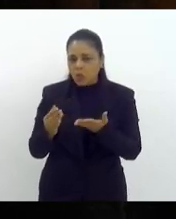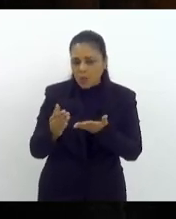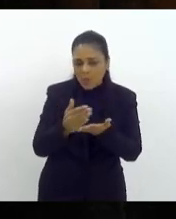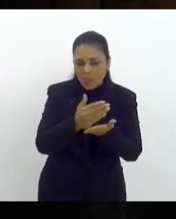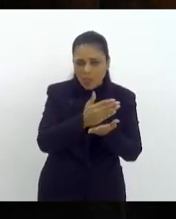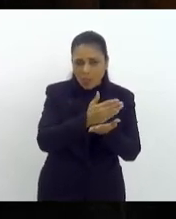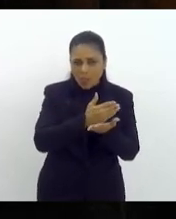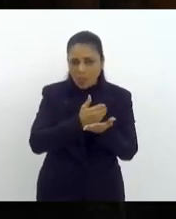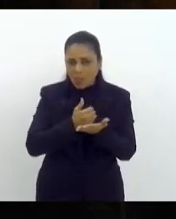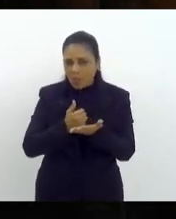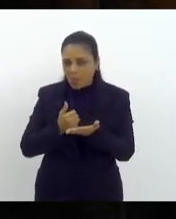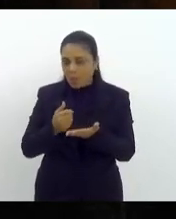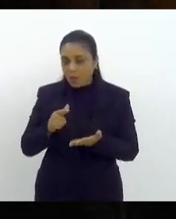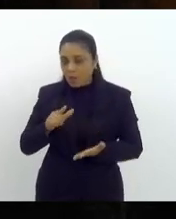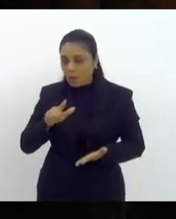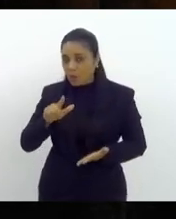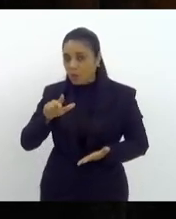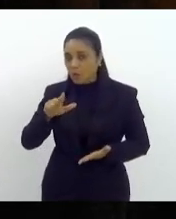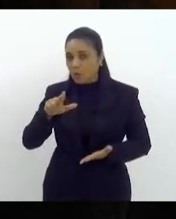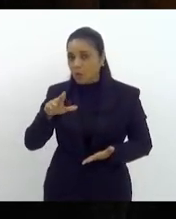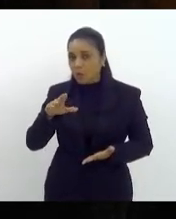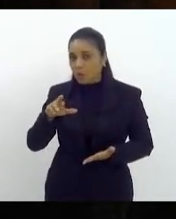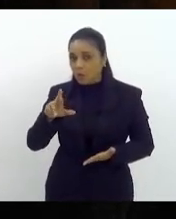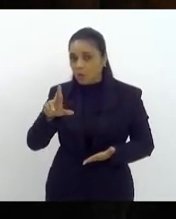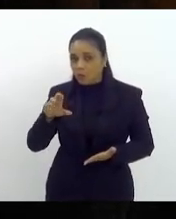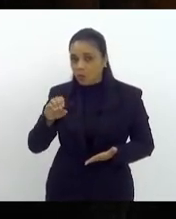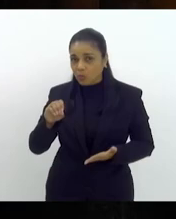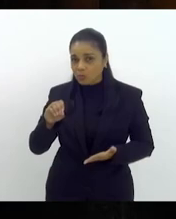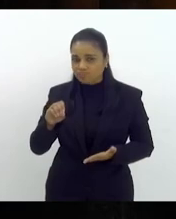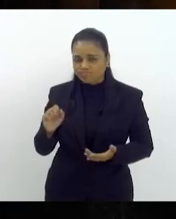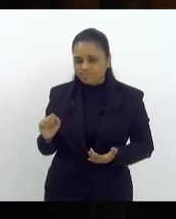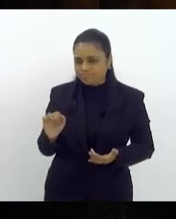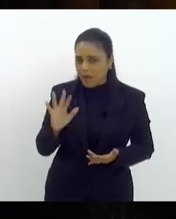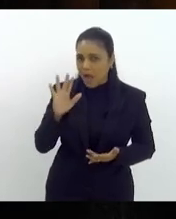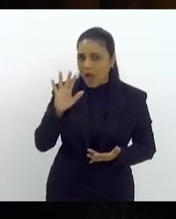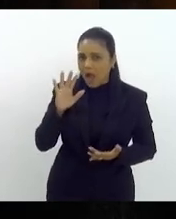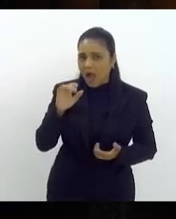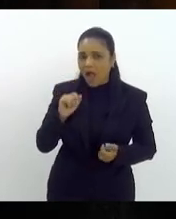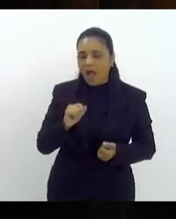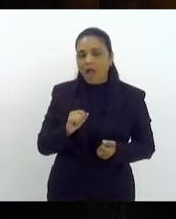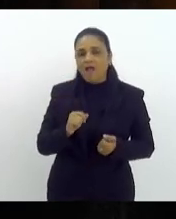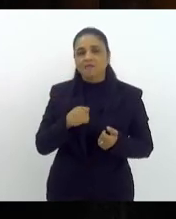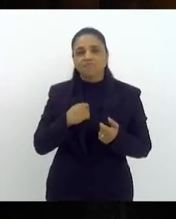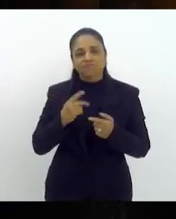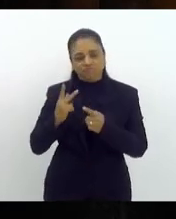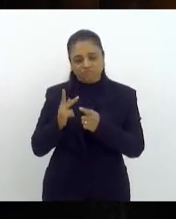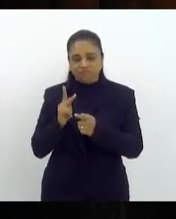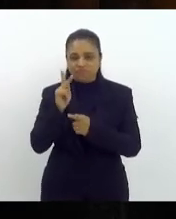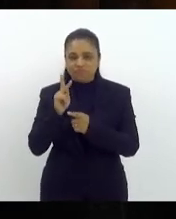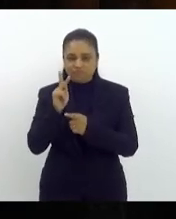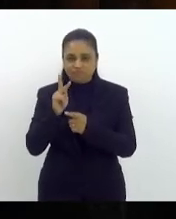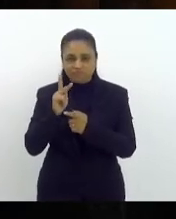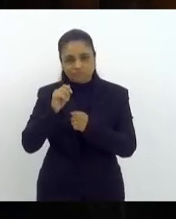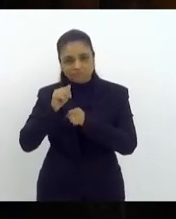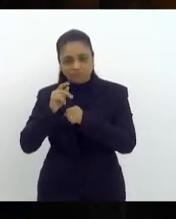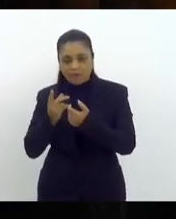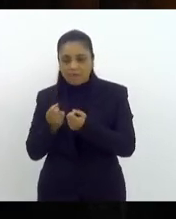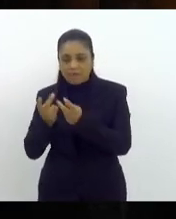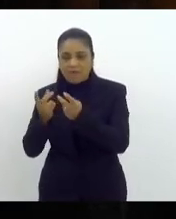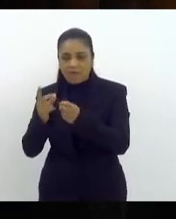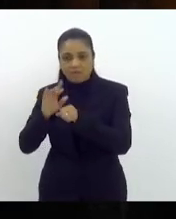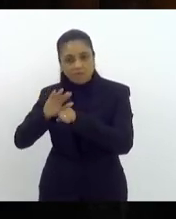esse lucro advém principalmente mas não só das exportação do petróleo e